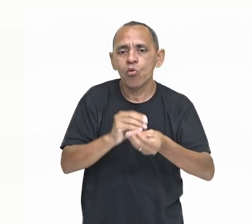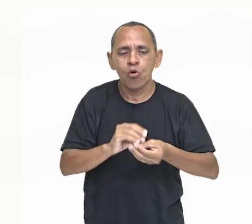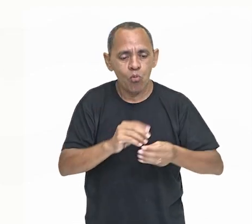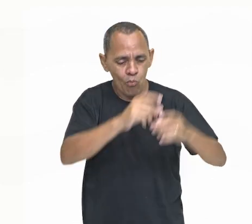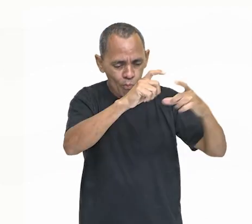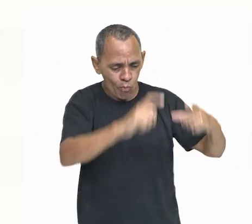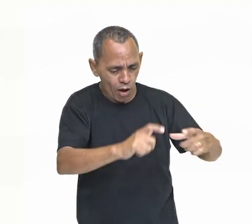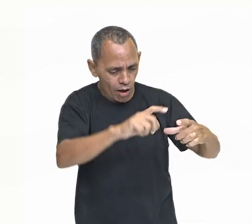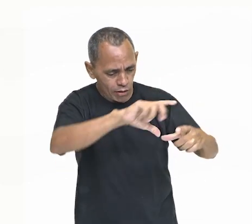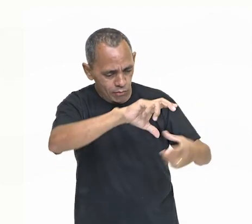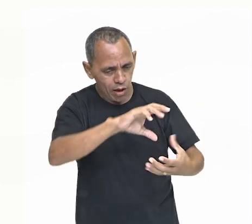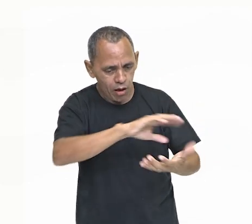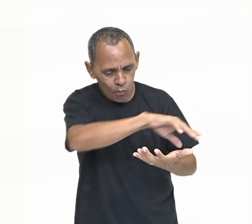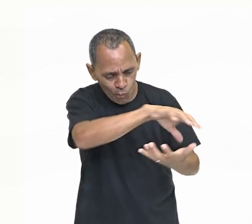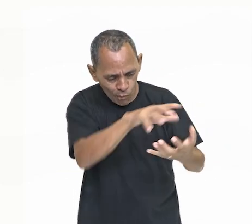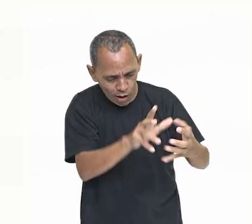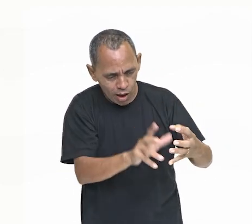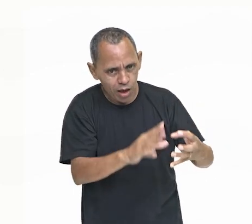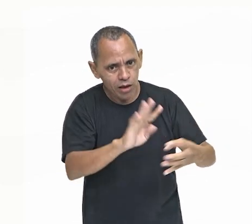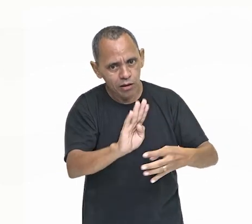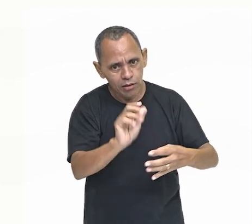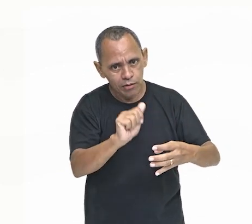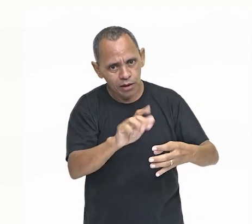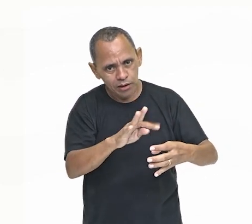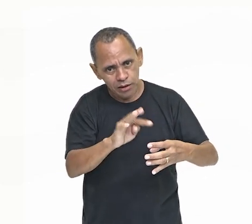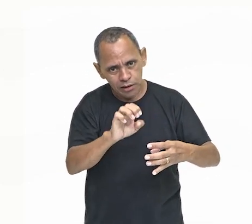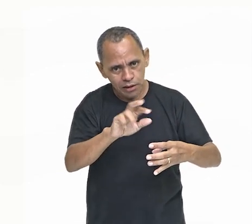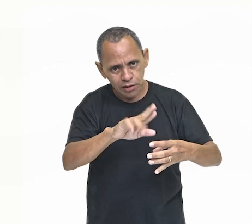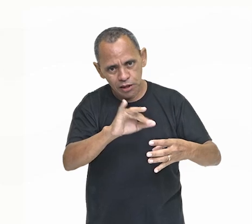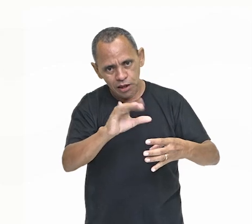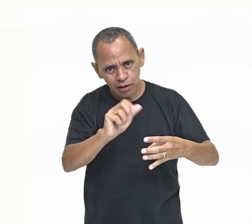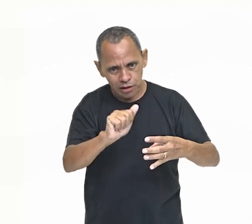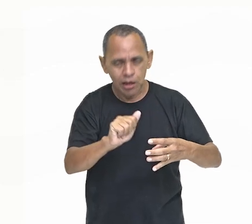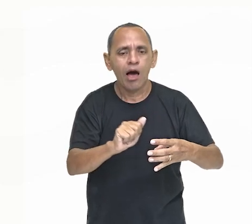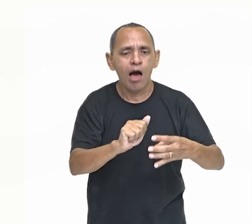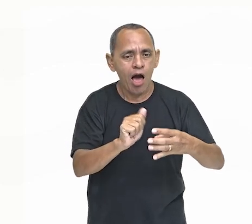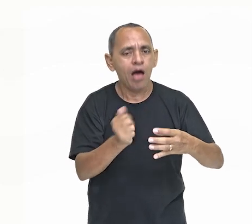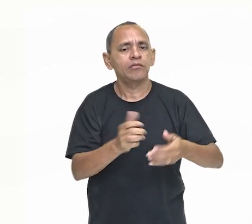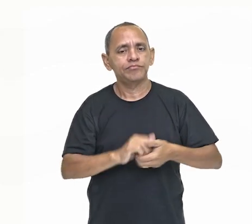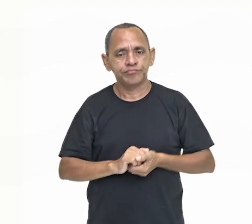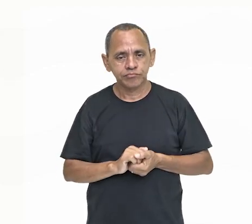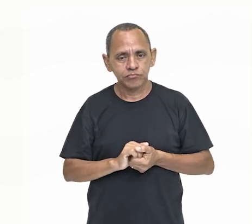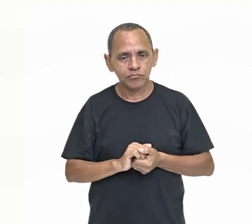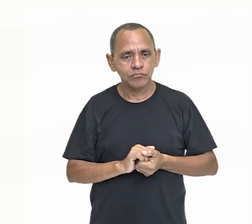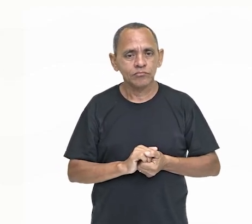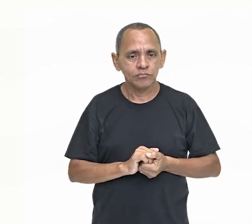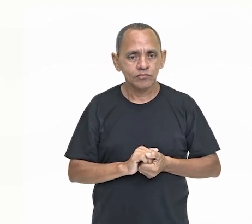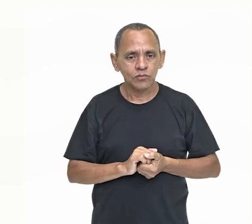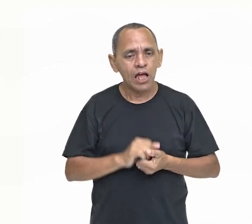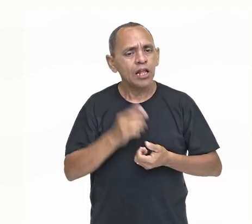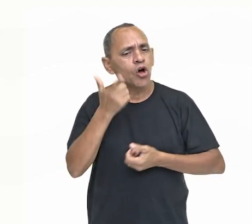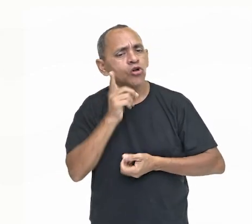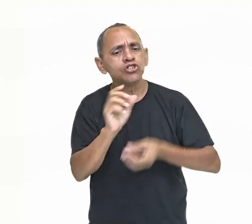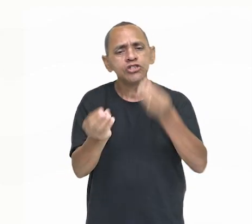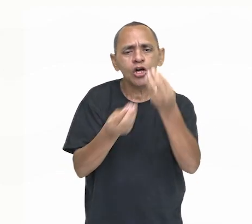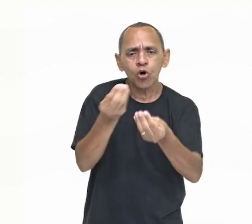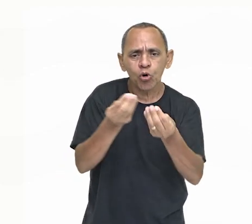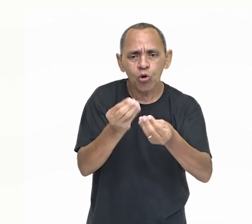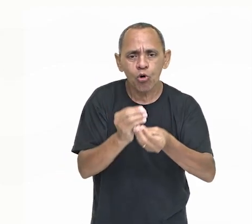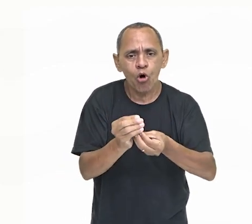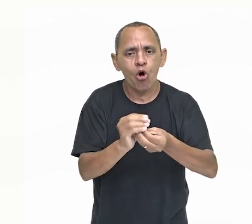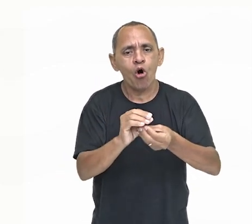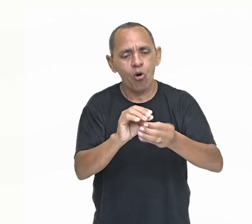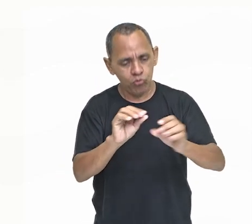bateria, e para que eu forneça aí esta tensão, é a energia, no